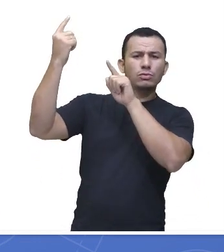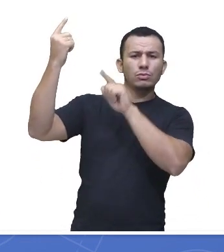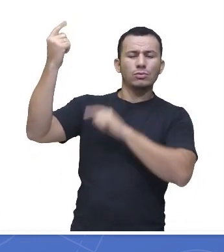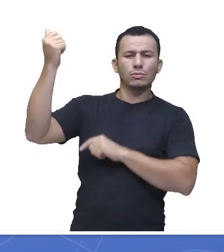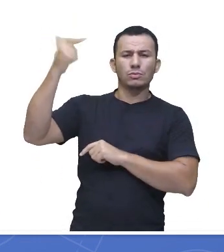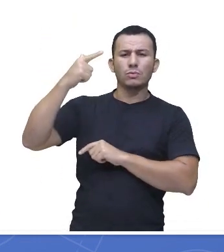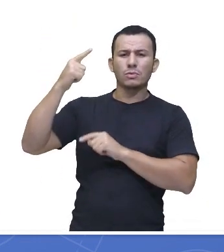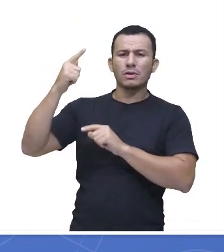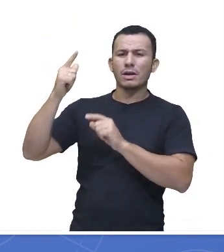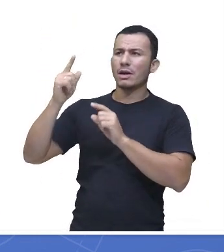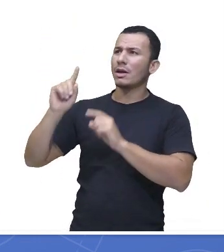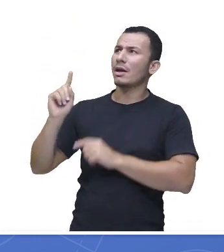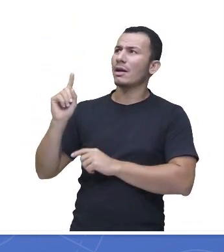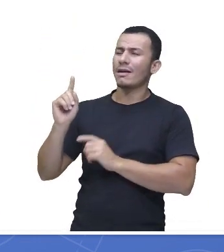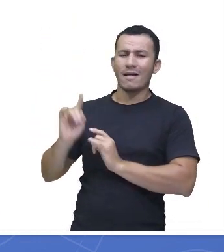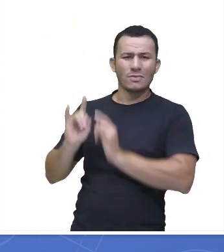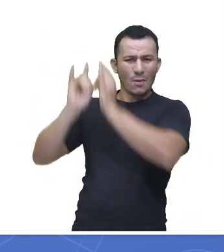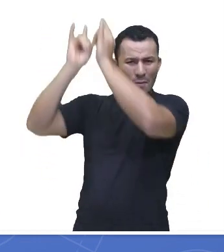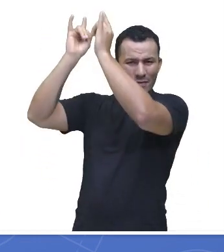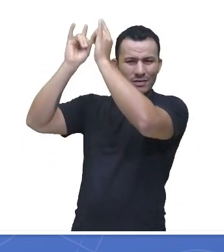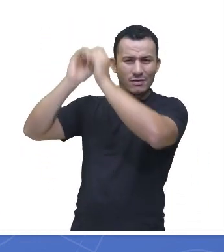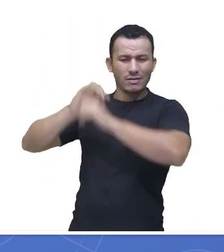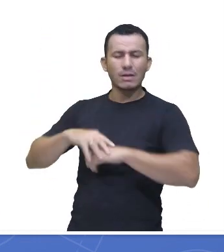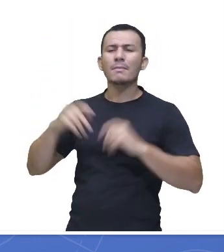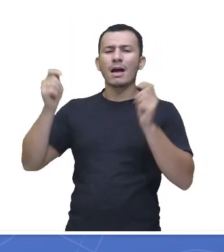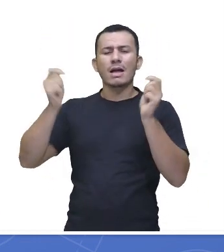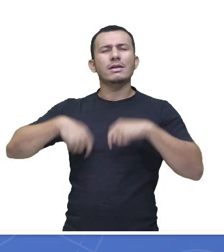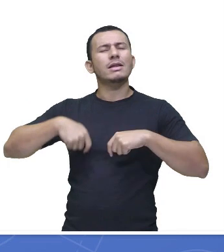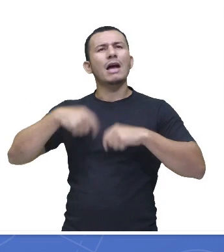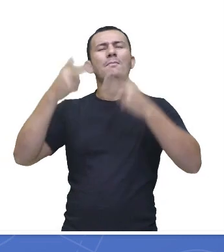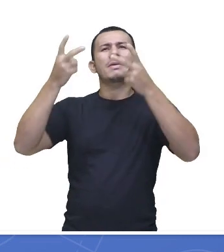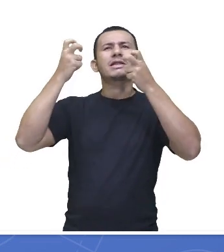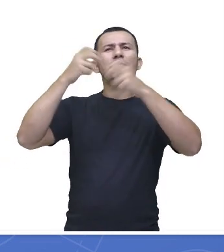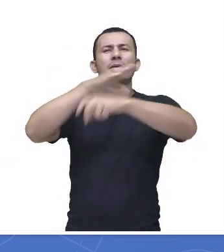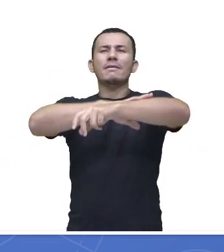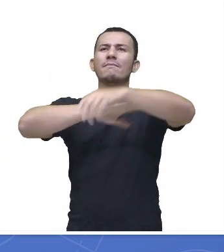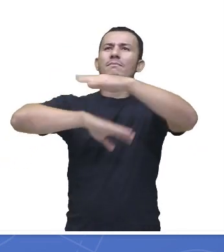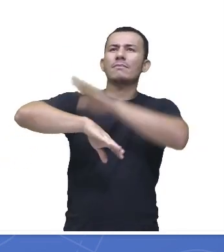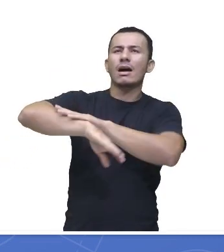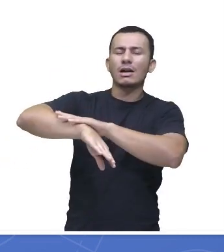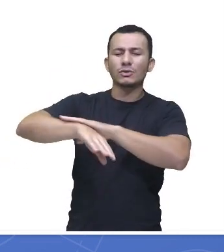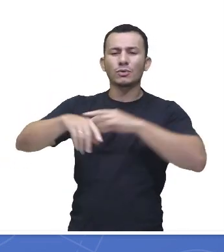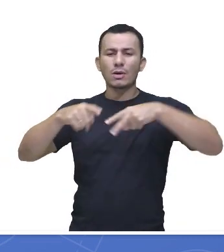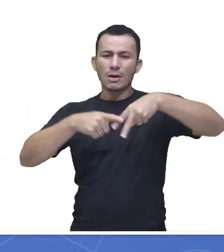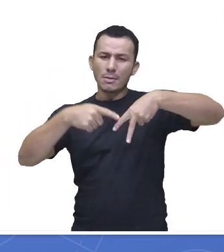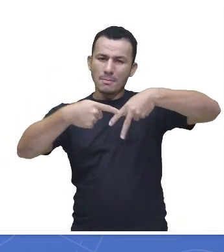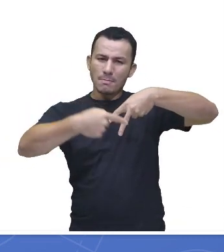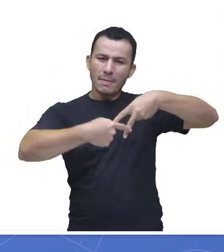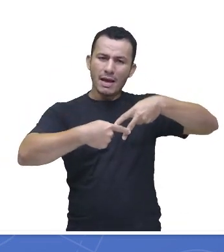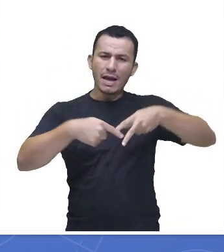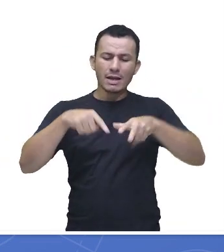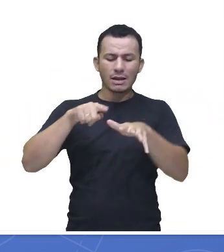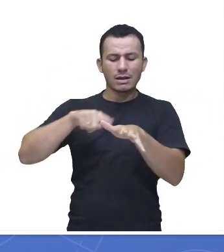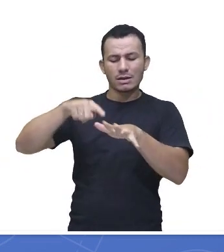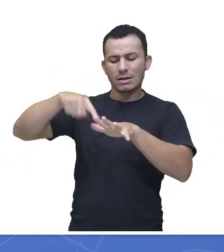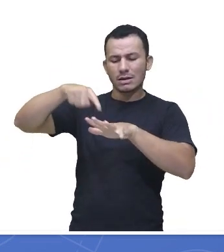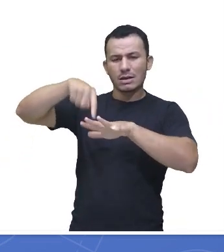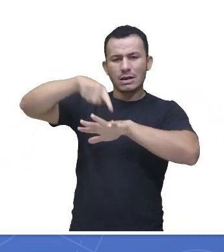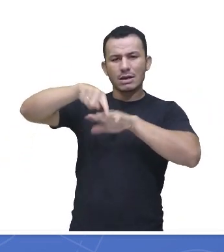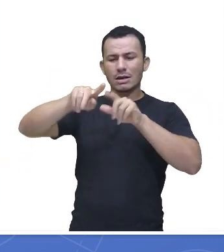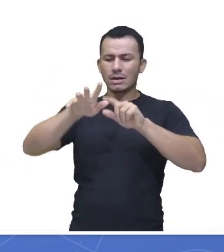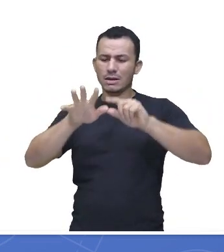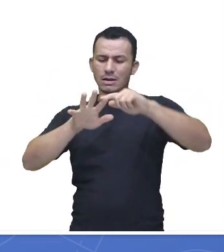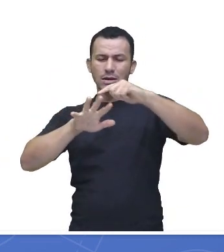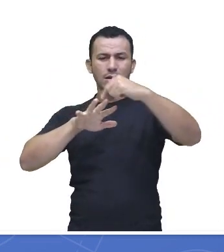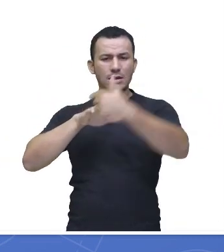do que o da torre. Mas dava para distinguir os braços, as pernas, até as mãos de dedos abertos.